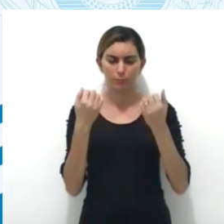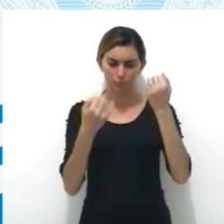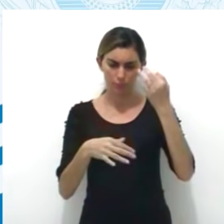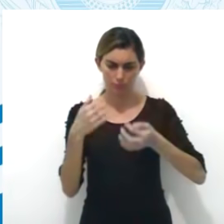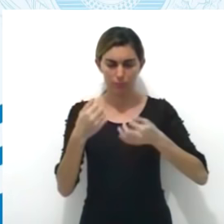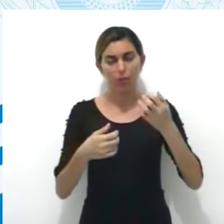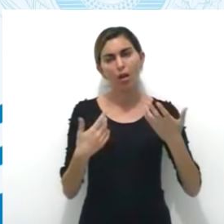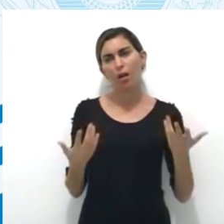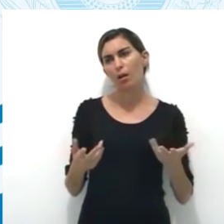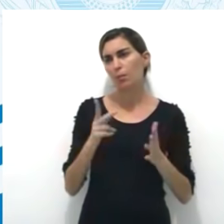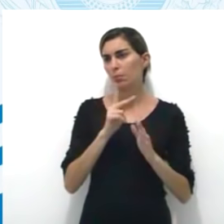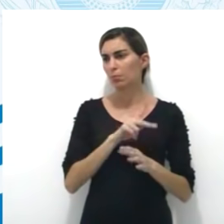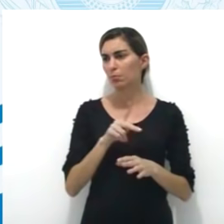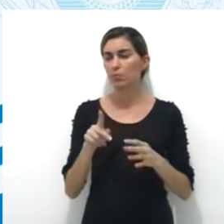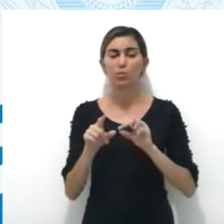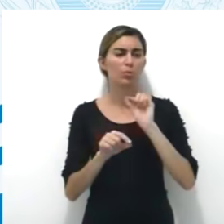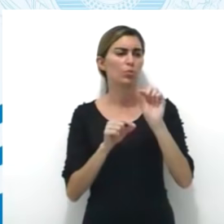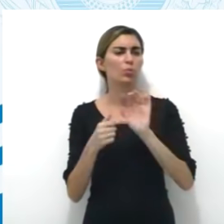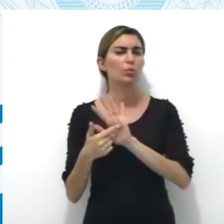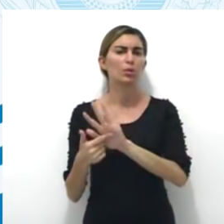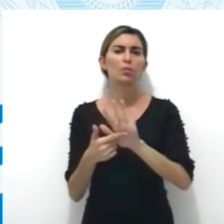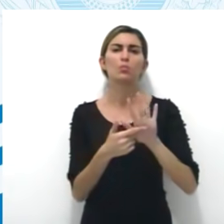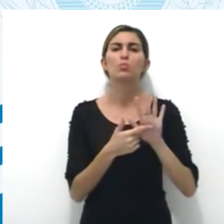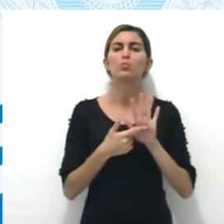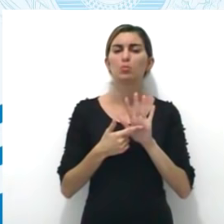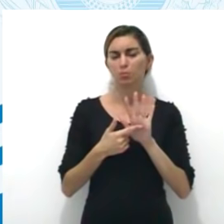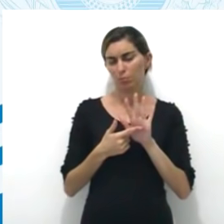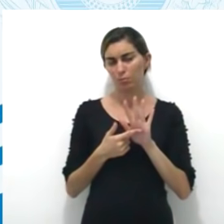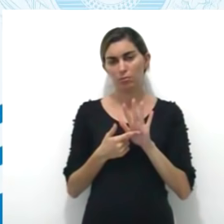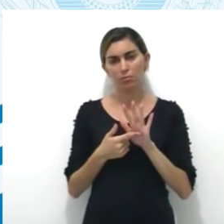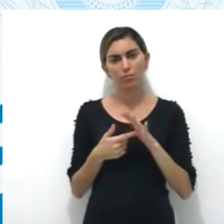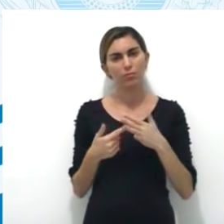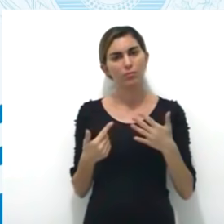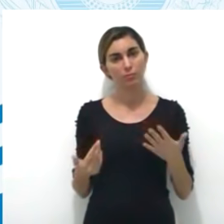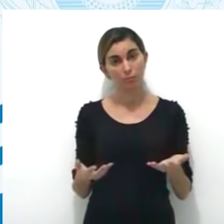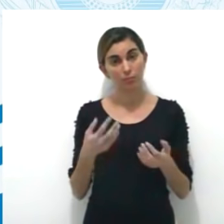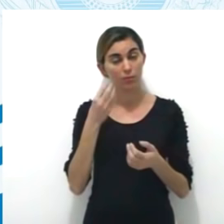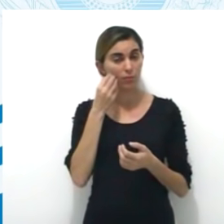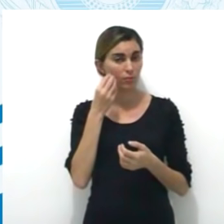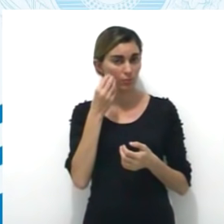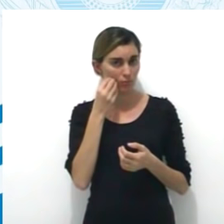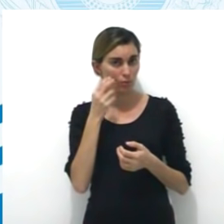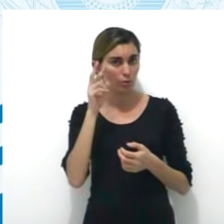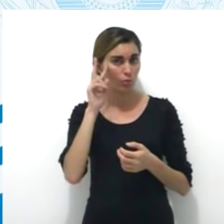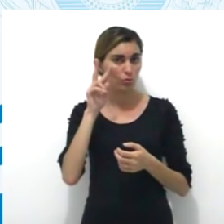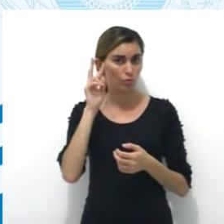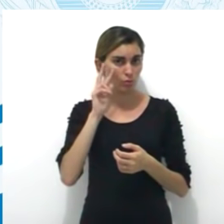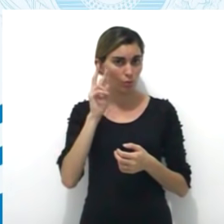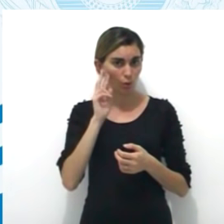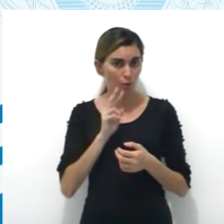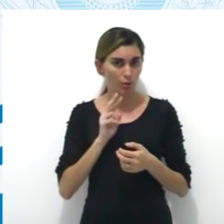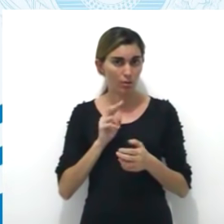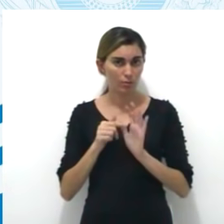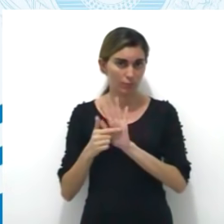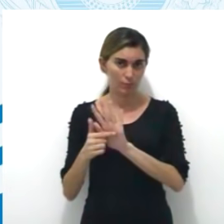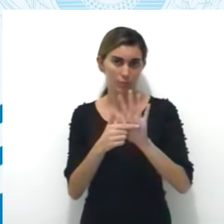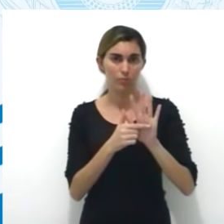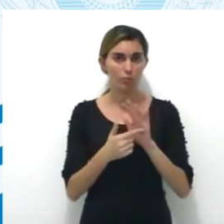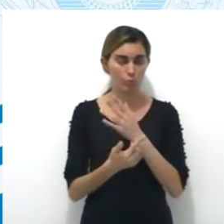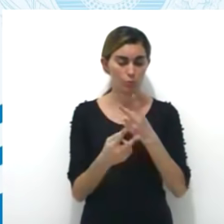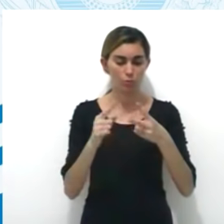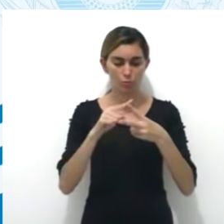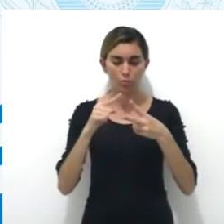apresentação. Professor, que apresentação o senhor vai apresentar? Então, a história traz aí para